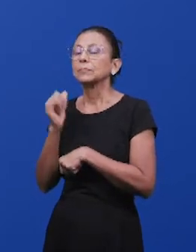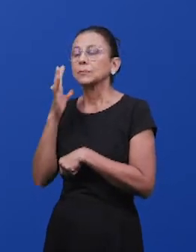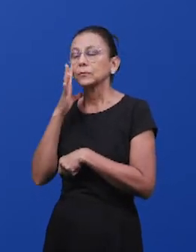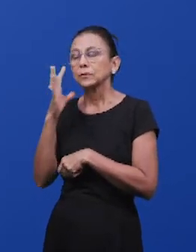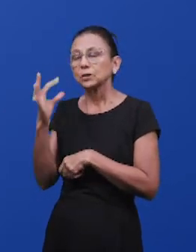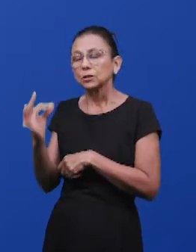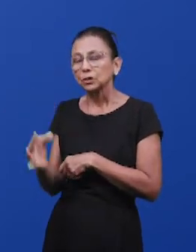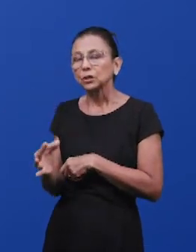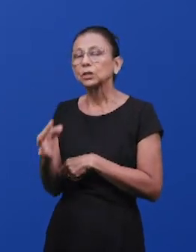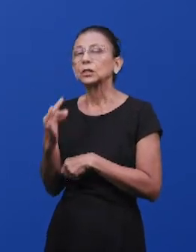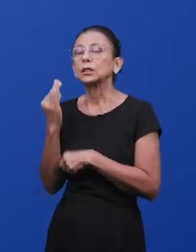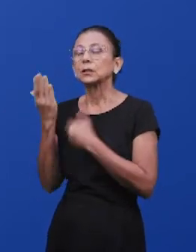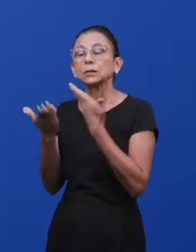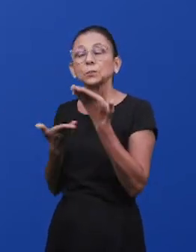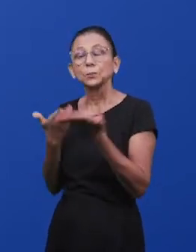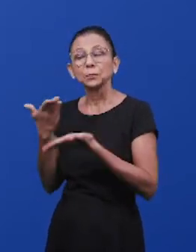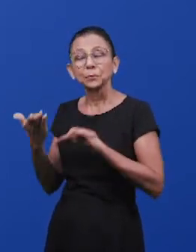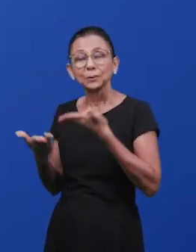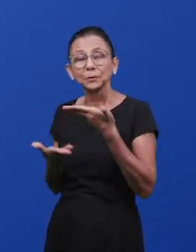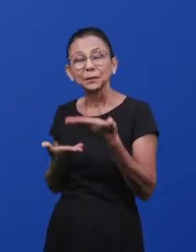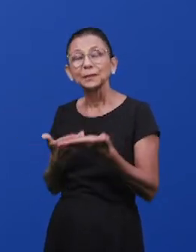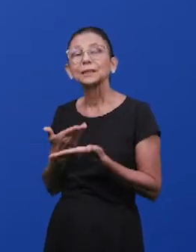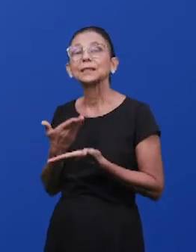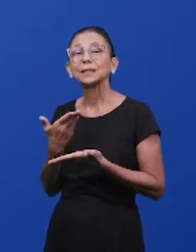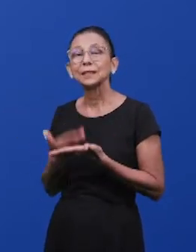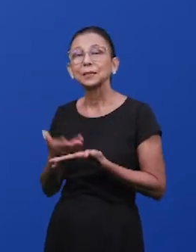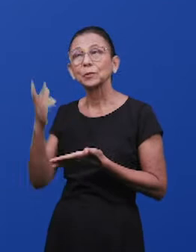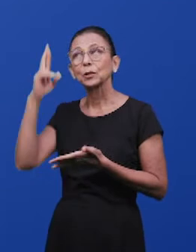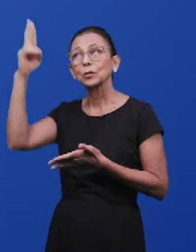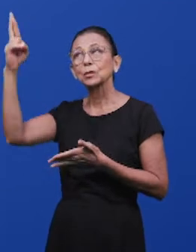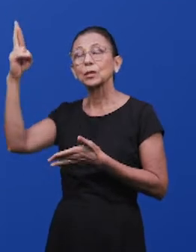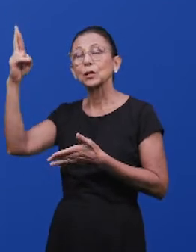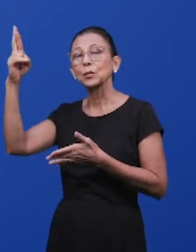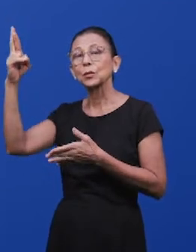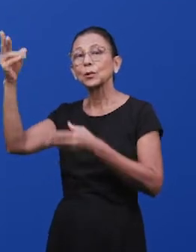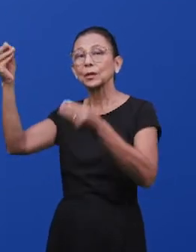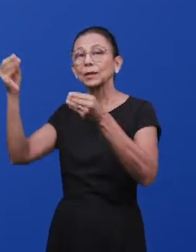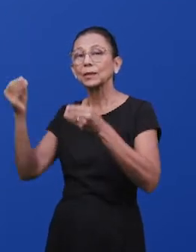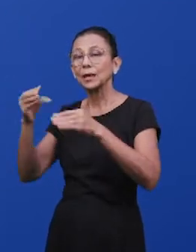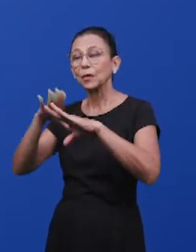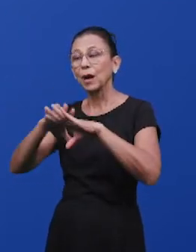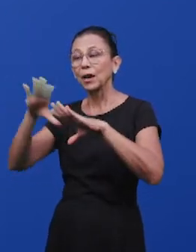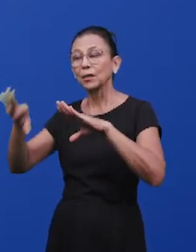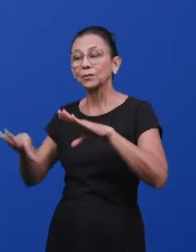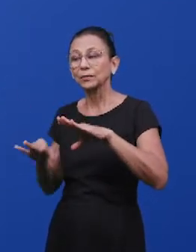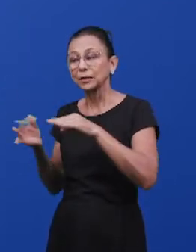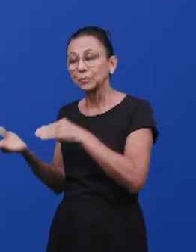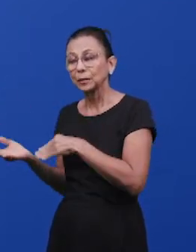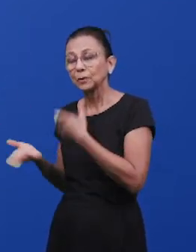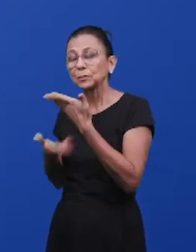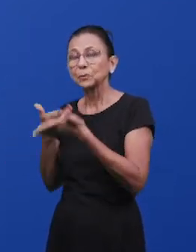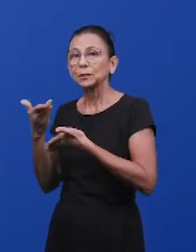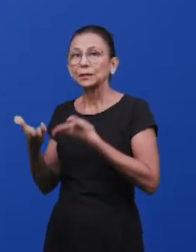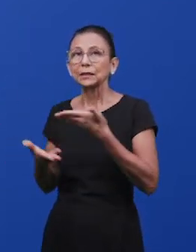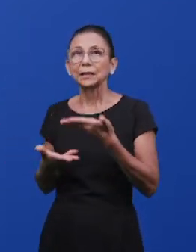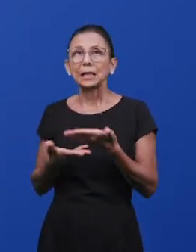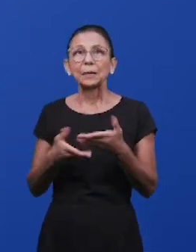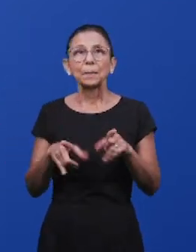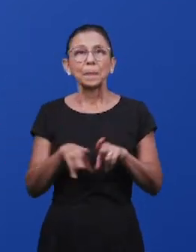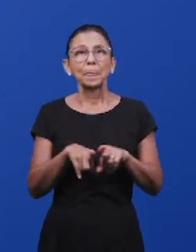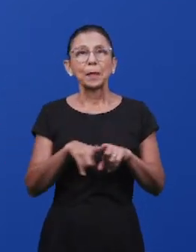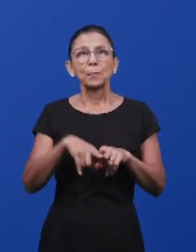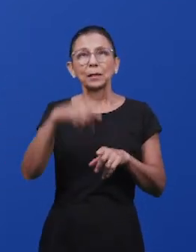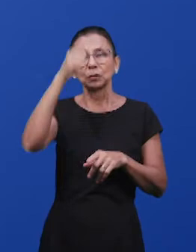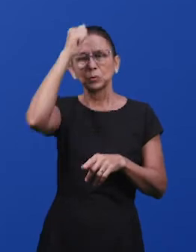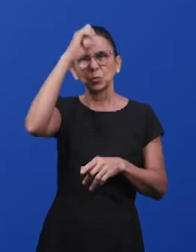que o Senhor deu. E ali os ateus, eles desconhecem até que a existência da vinha, porque